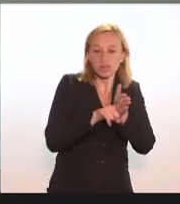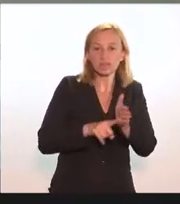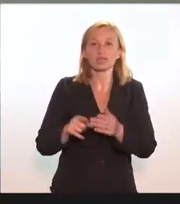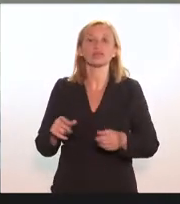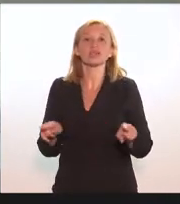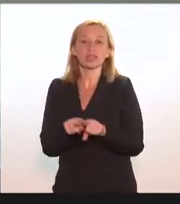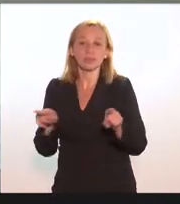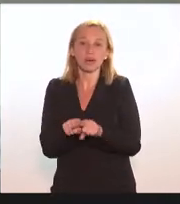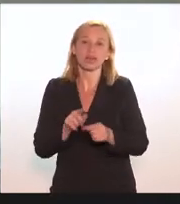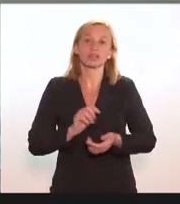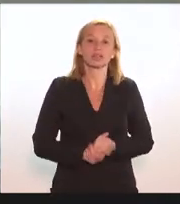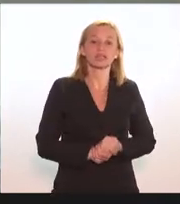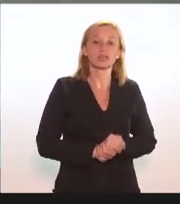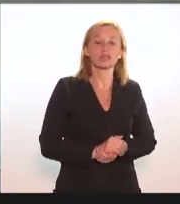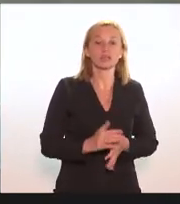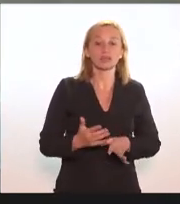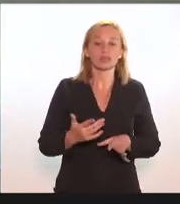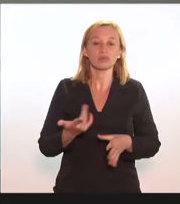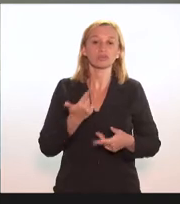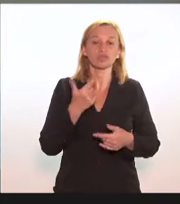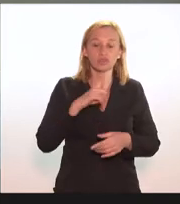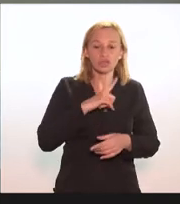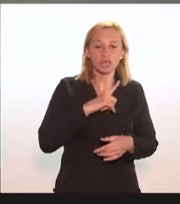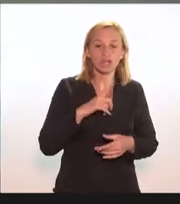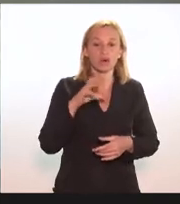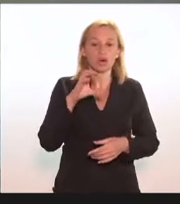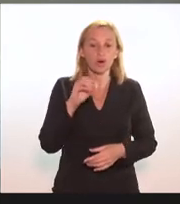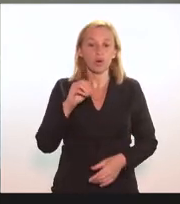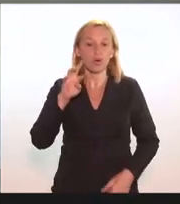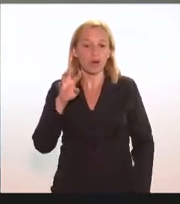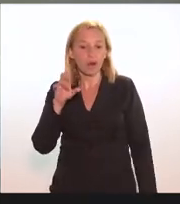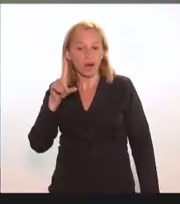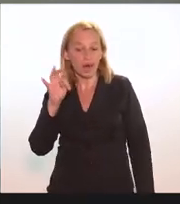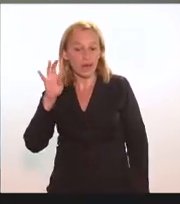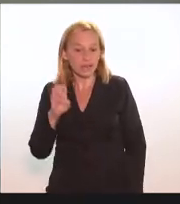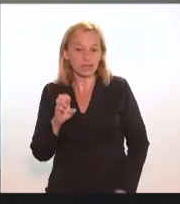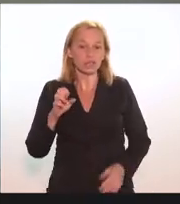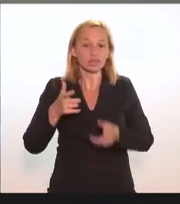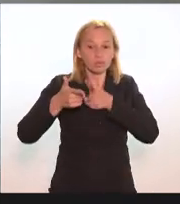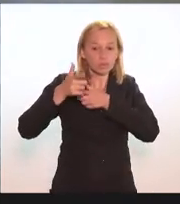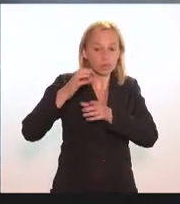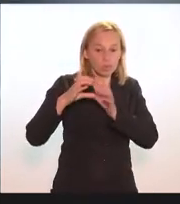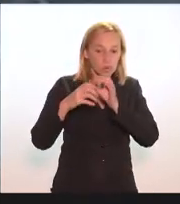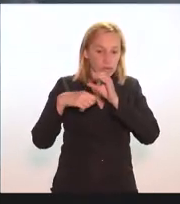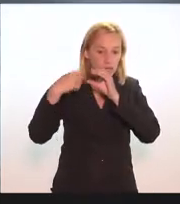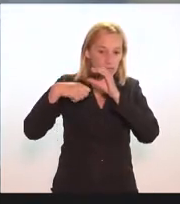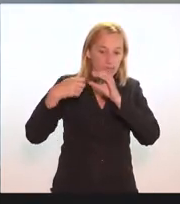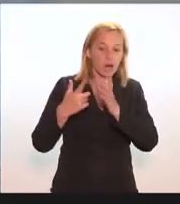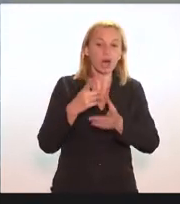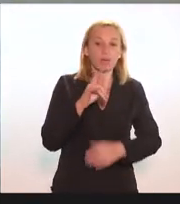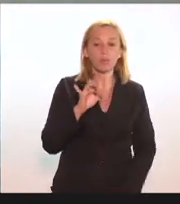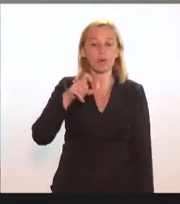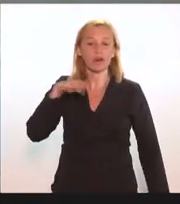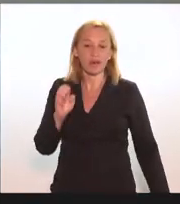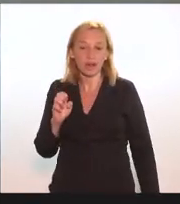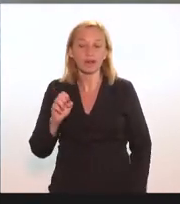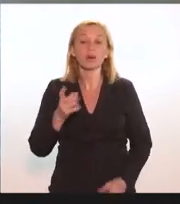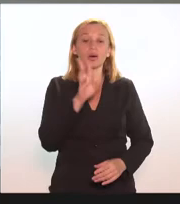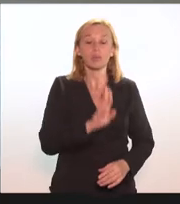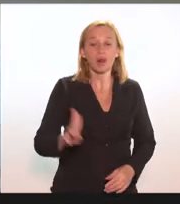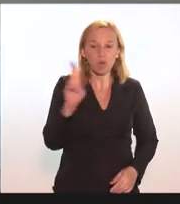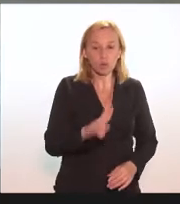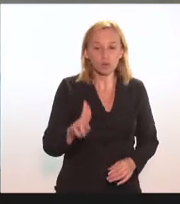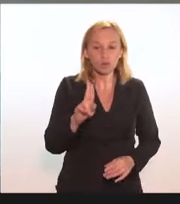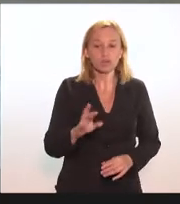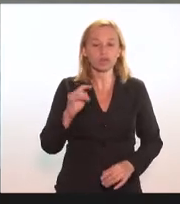E também vamos adquirir coletes com câmeras, esse body cam, justamente para uso de